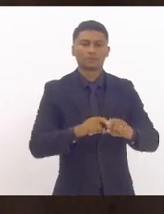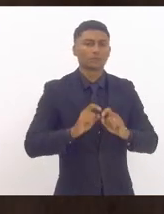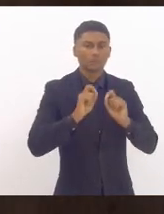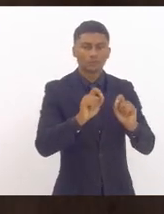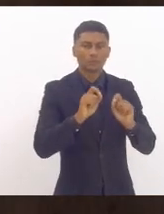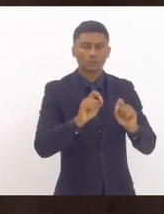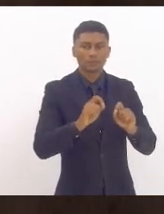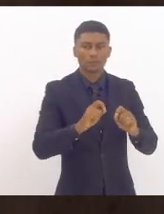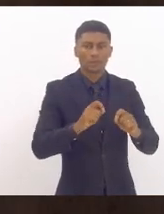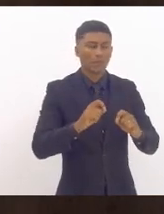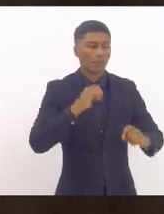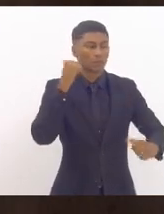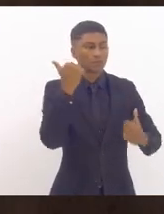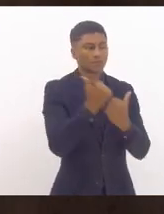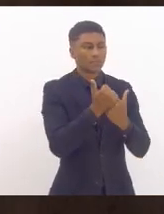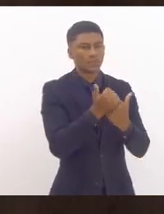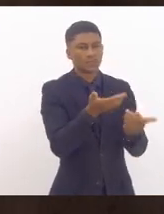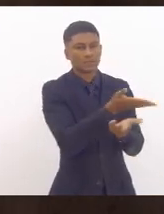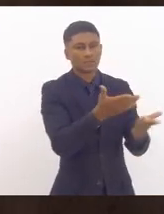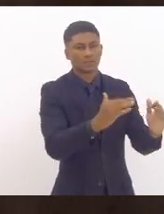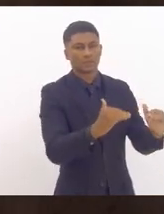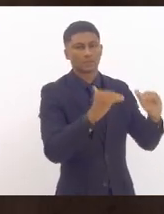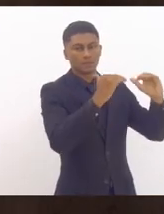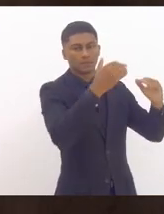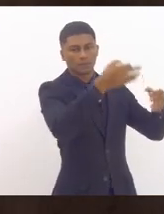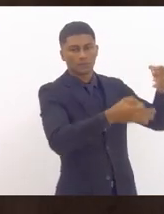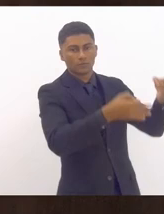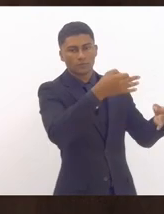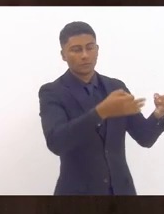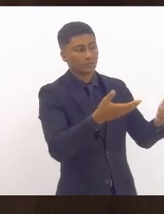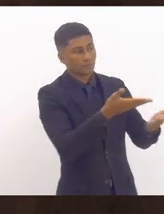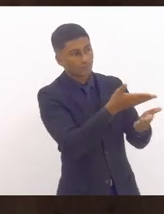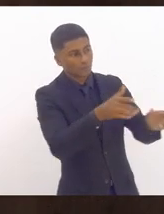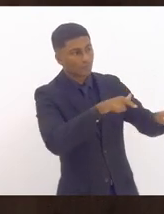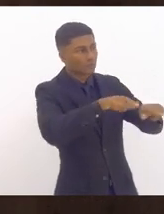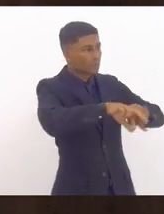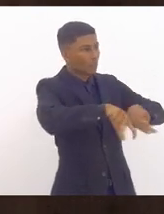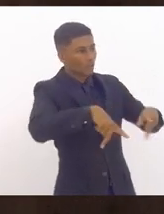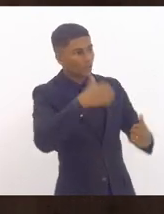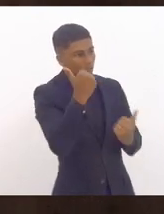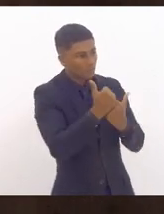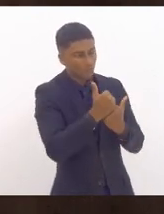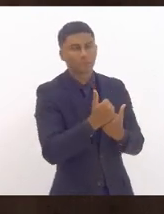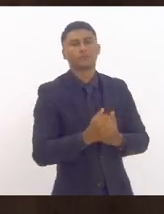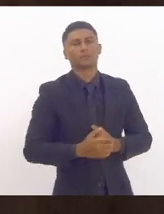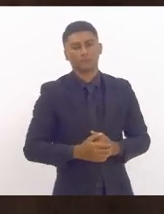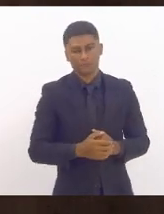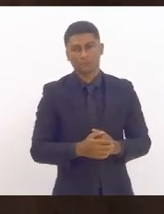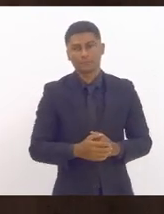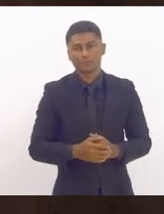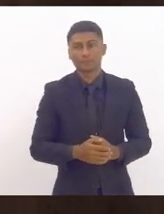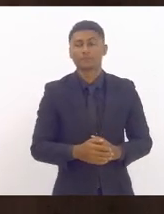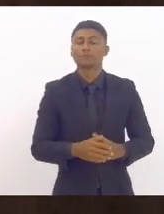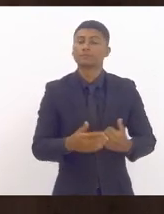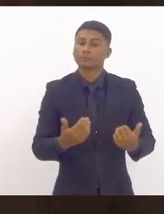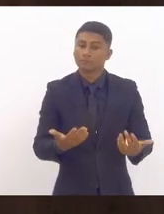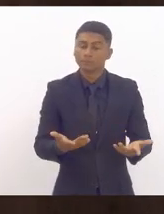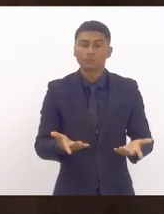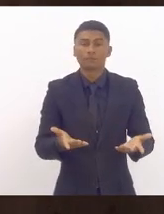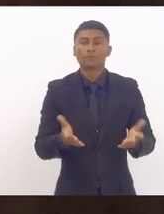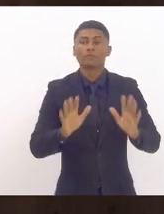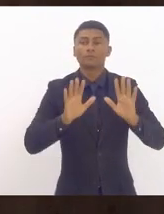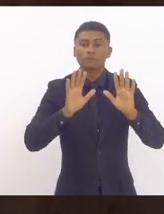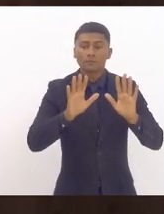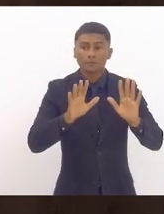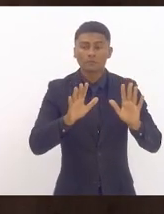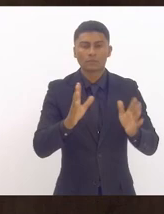auxílio prático aos magistrados no desempenho das suas atribuições institucionais, sendo vedada a prática de